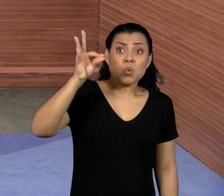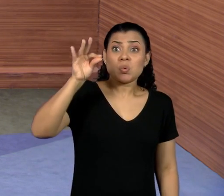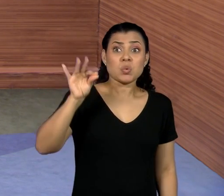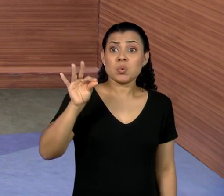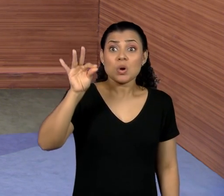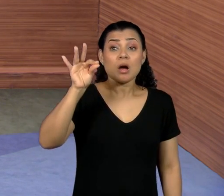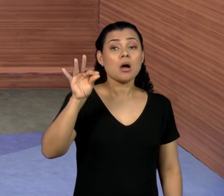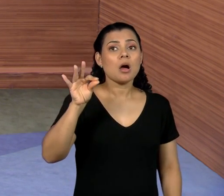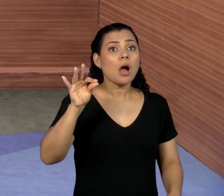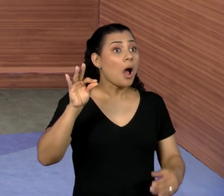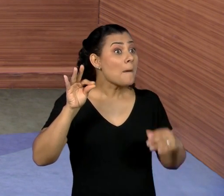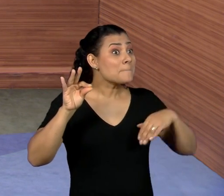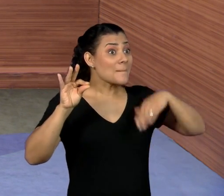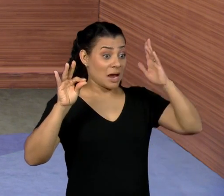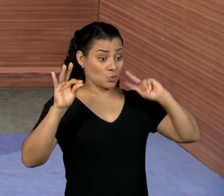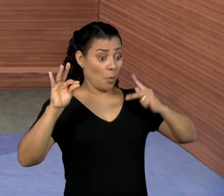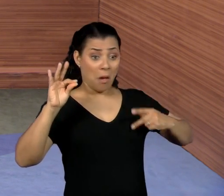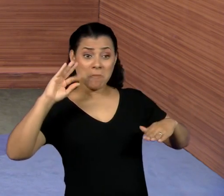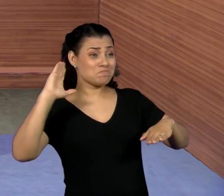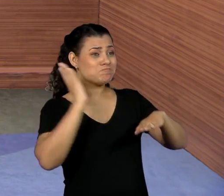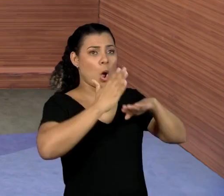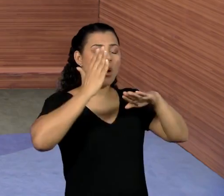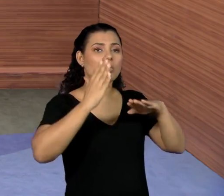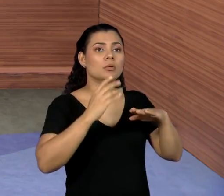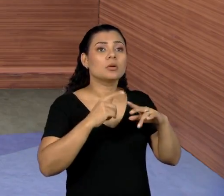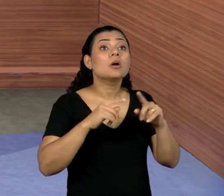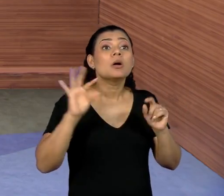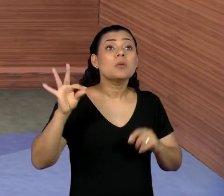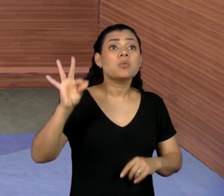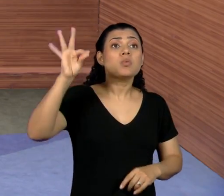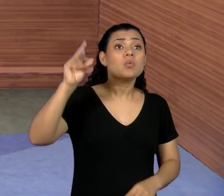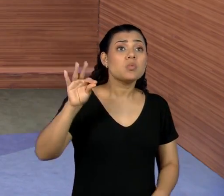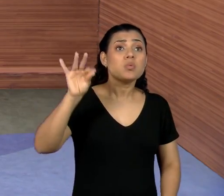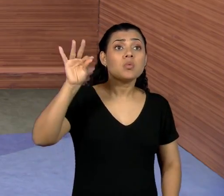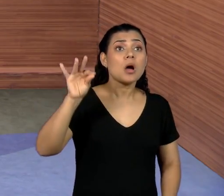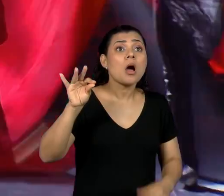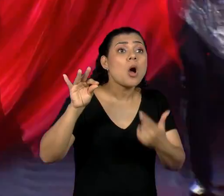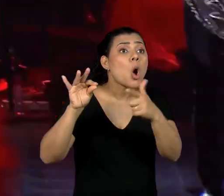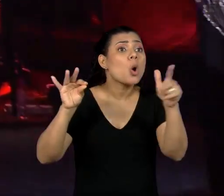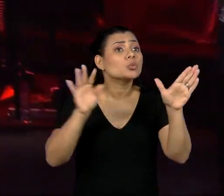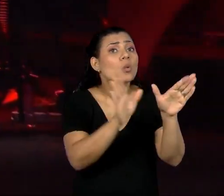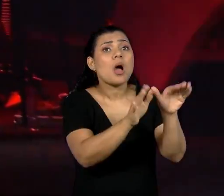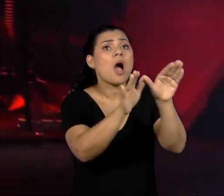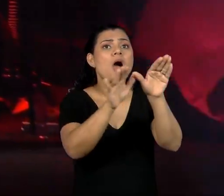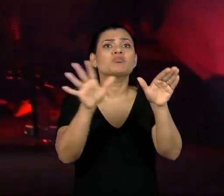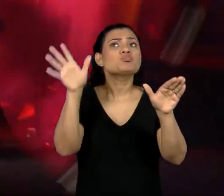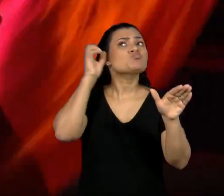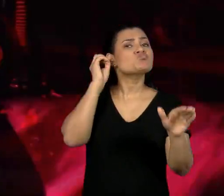supera a voz humana e não pode ser ouvida por outras espécies de aves.